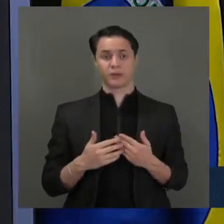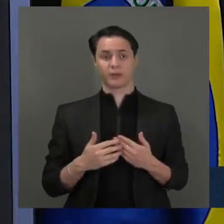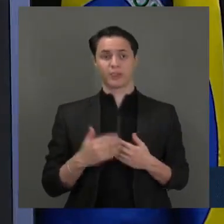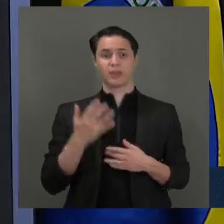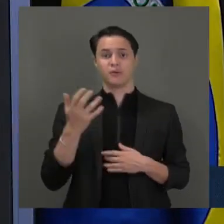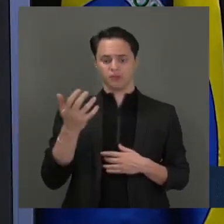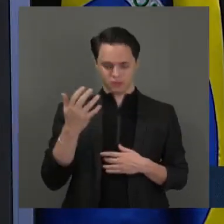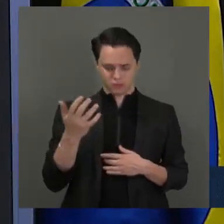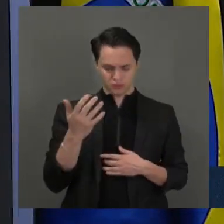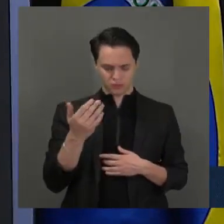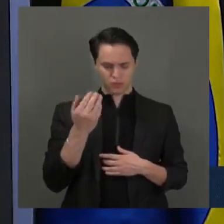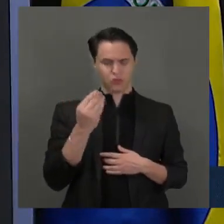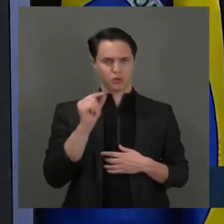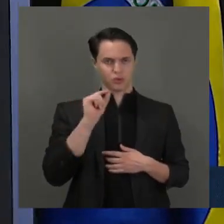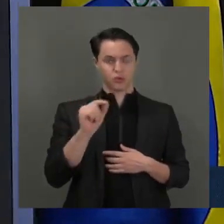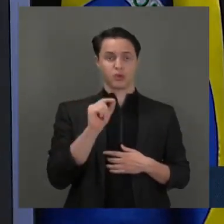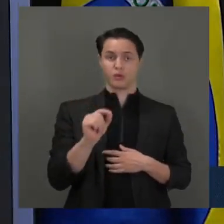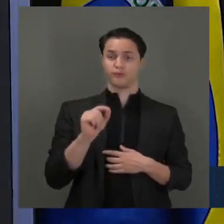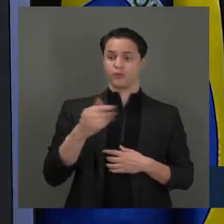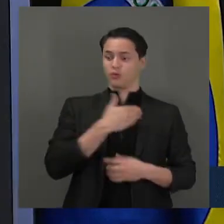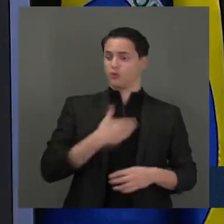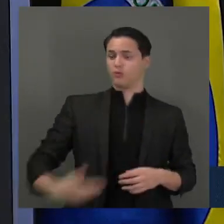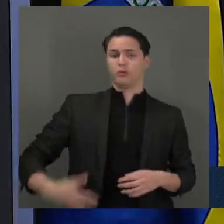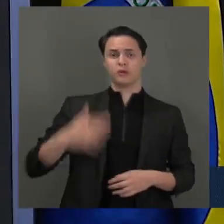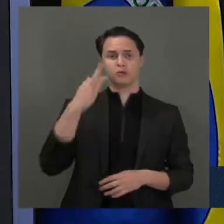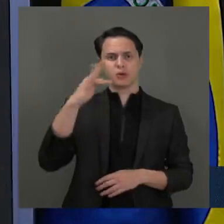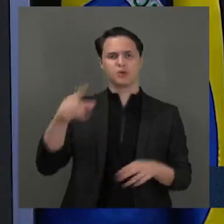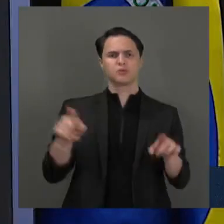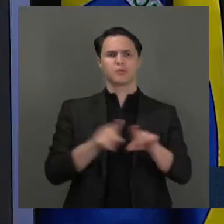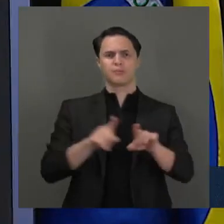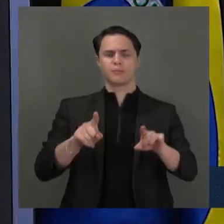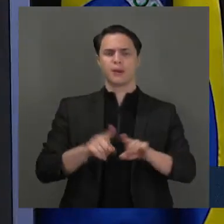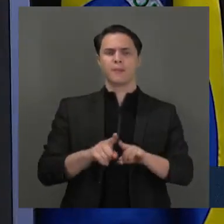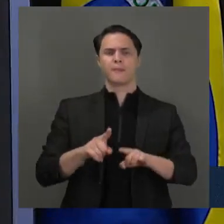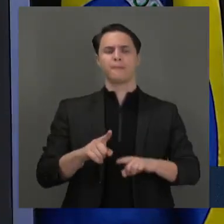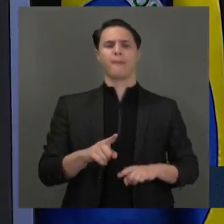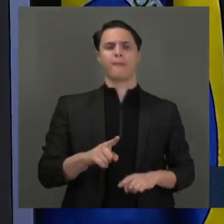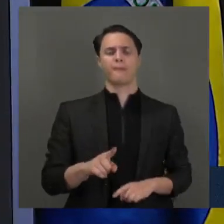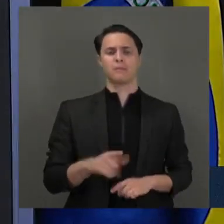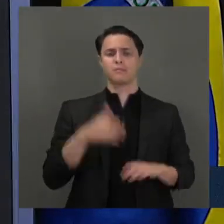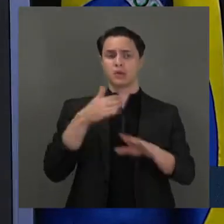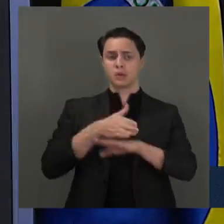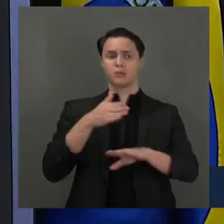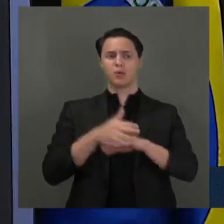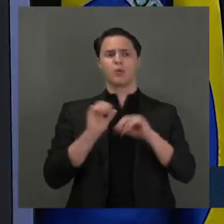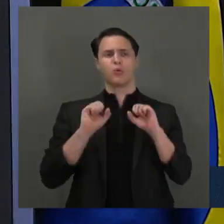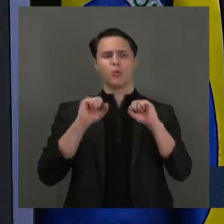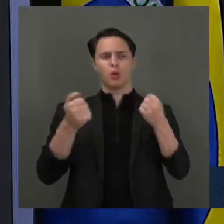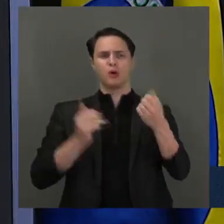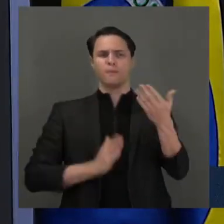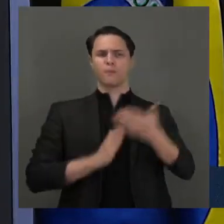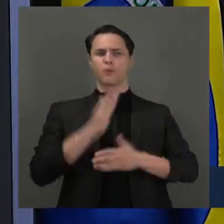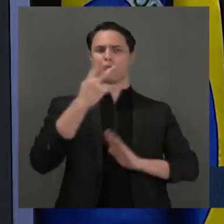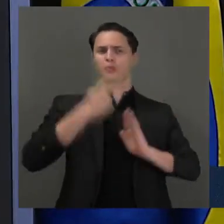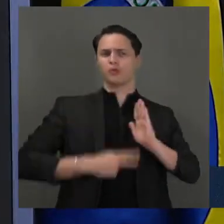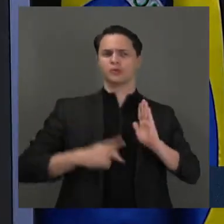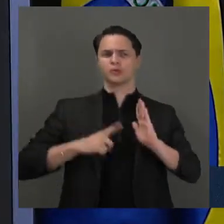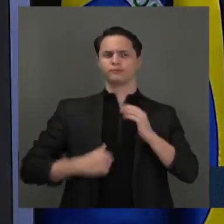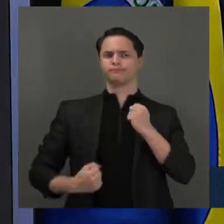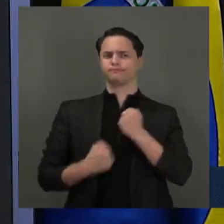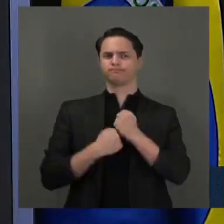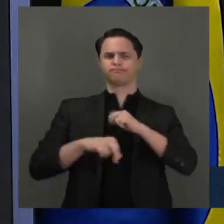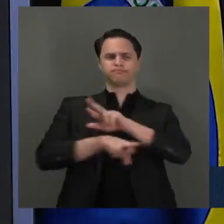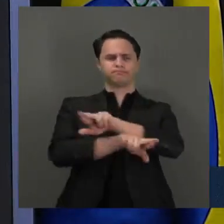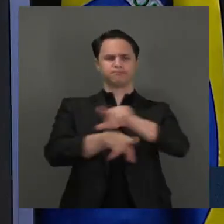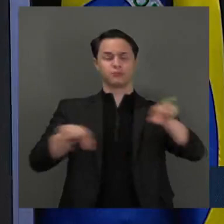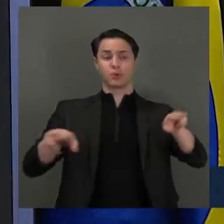o governo federal também participasse do esforço para a aprovação desse projeto, que conta com o apoio de vários